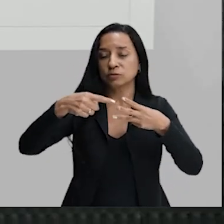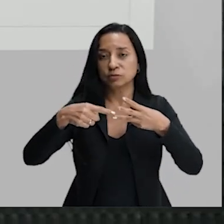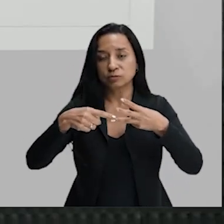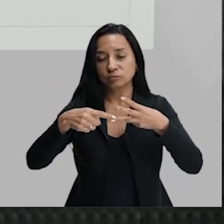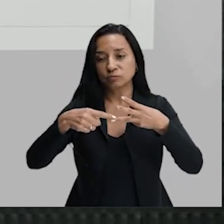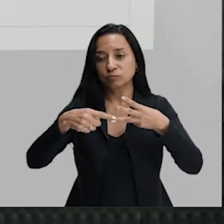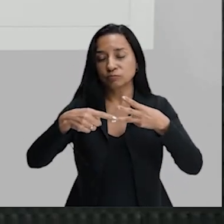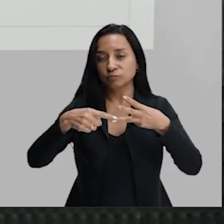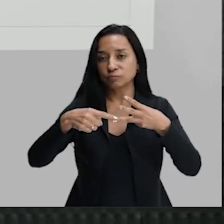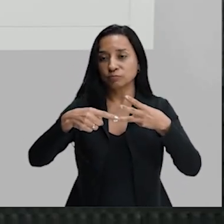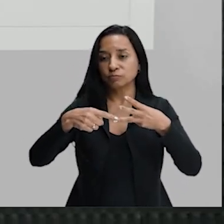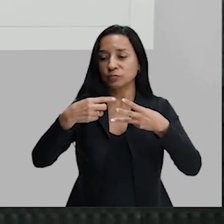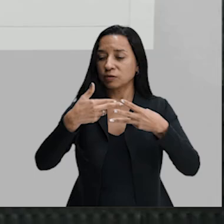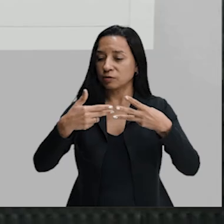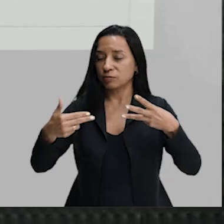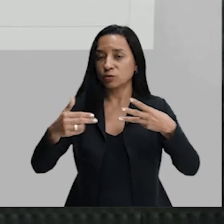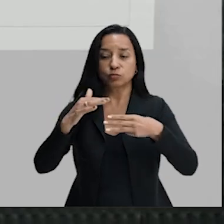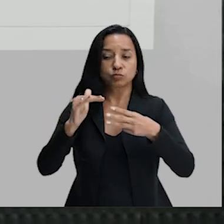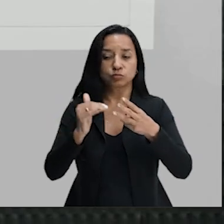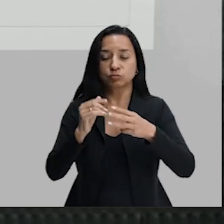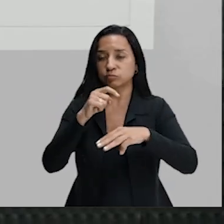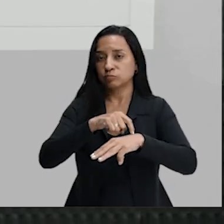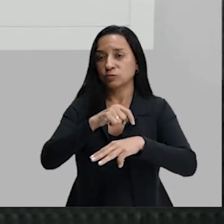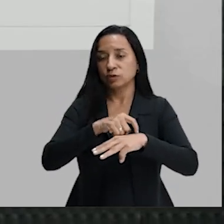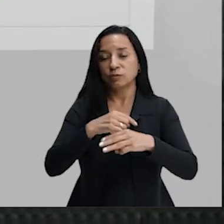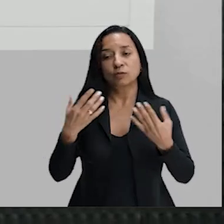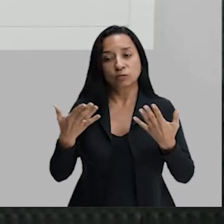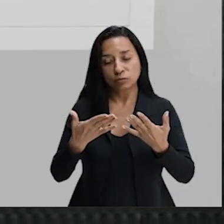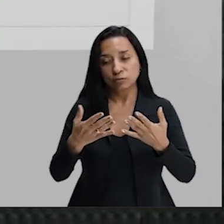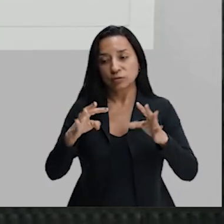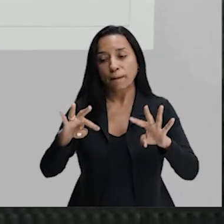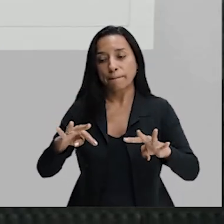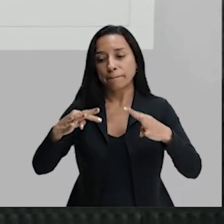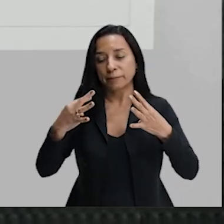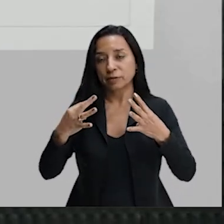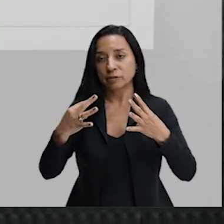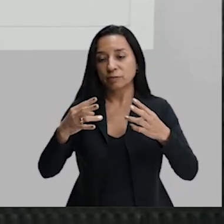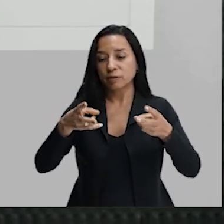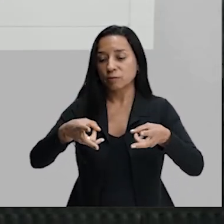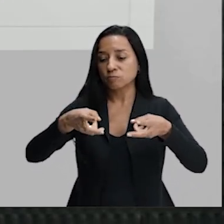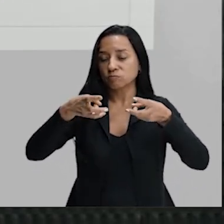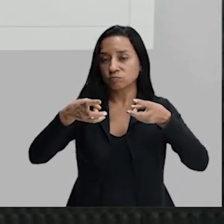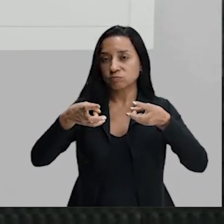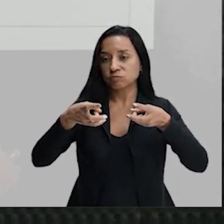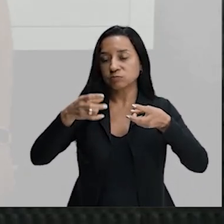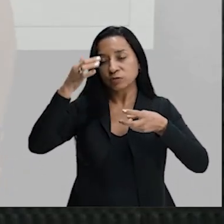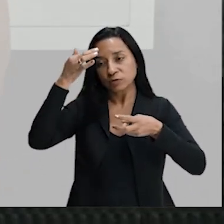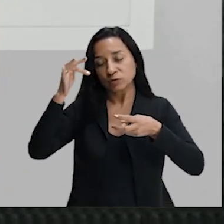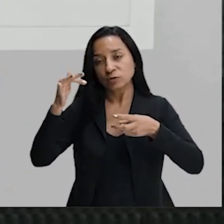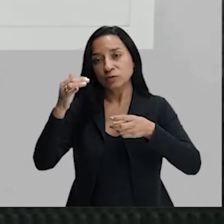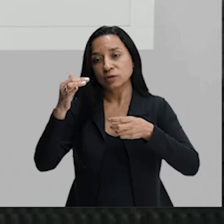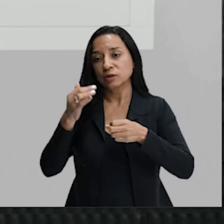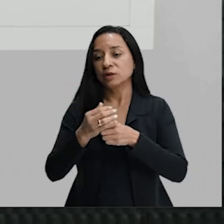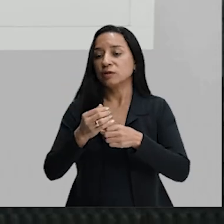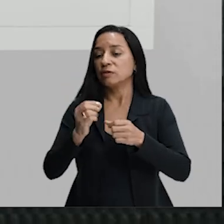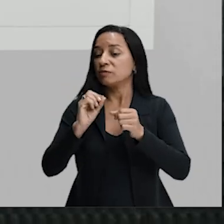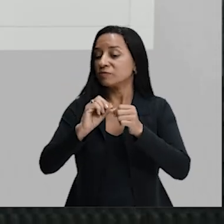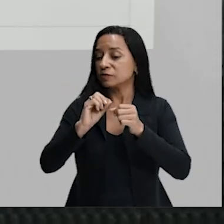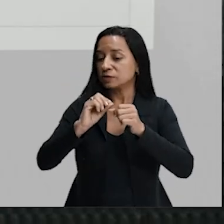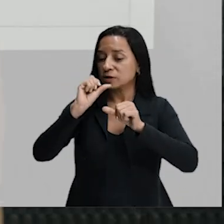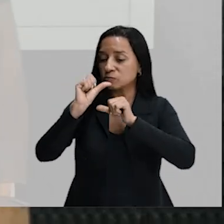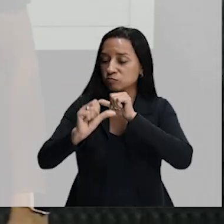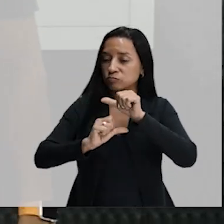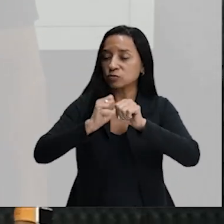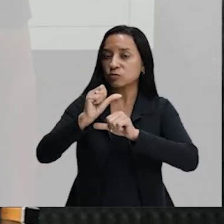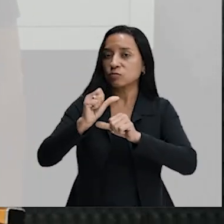inteiro, ok? E aí nós vamos, obviamente, perceber que a filosofia ela vai construir um conhecimento em que